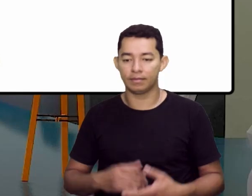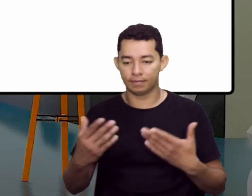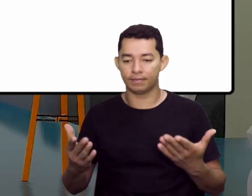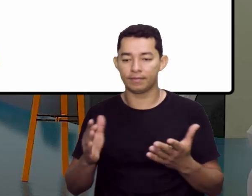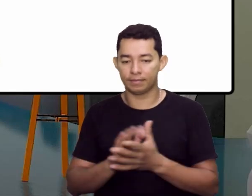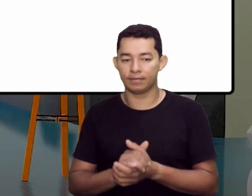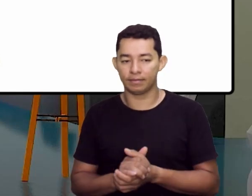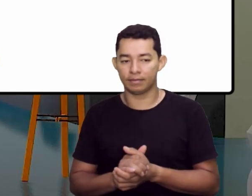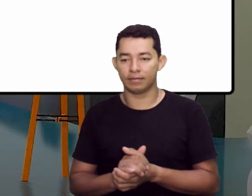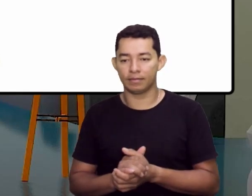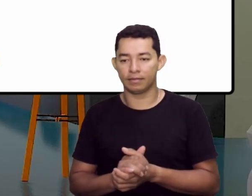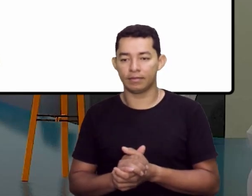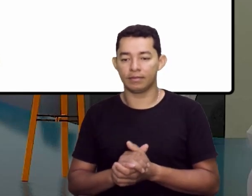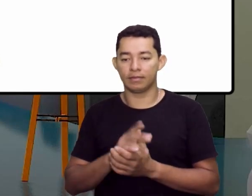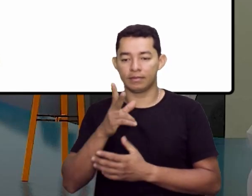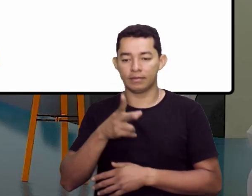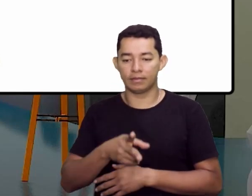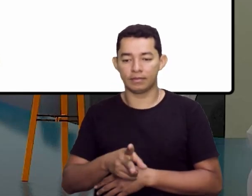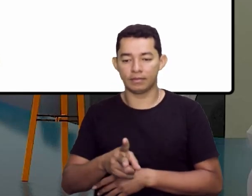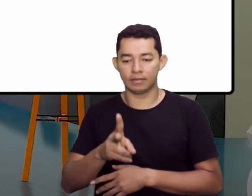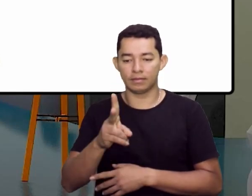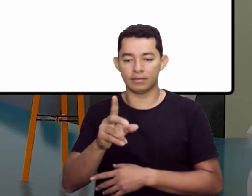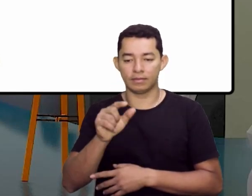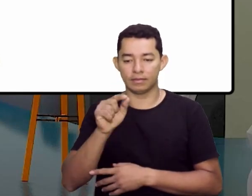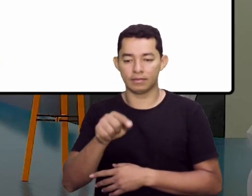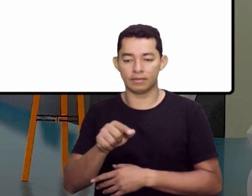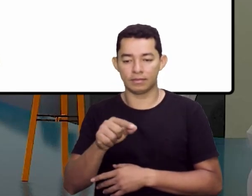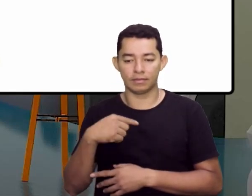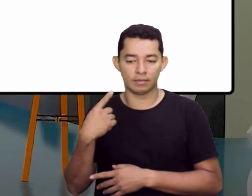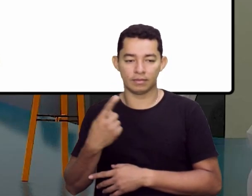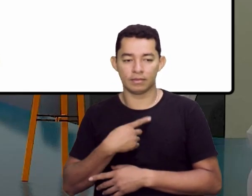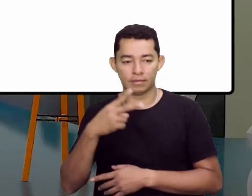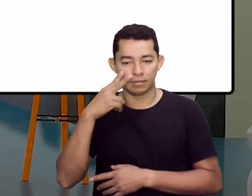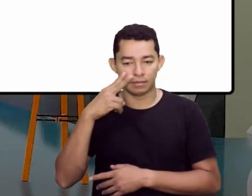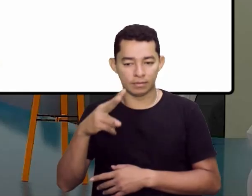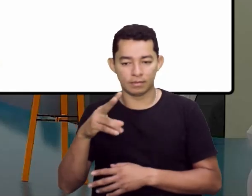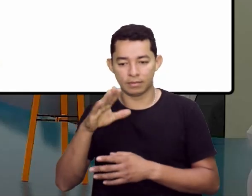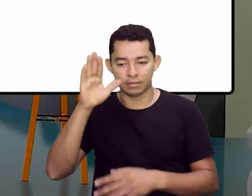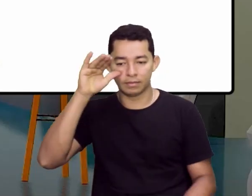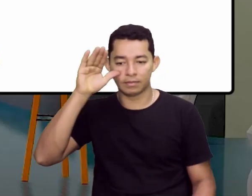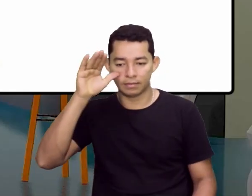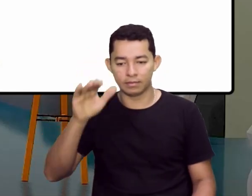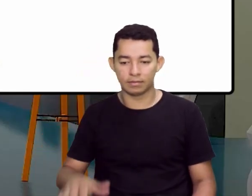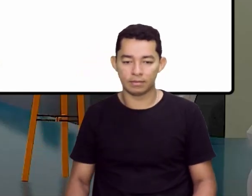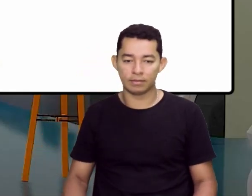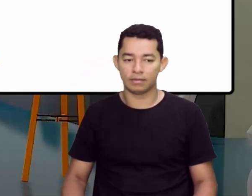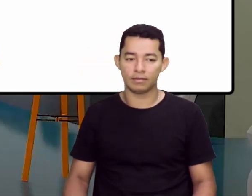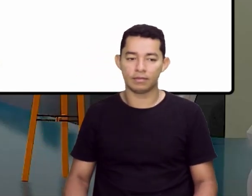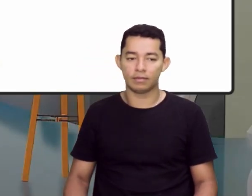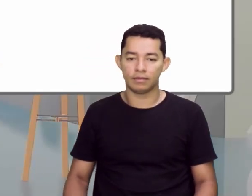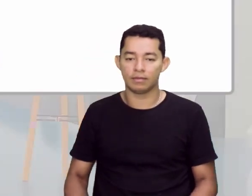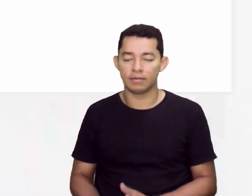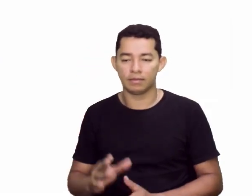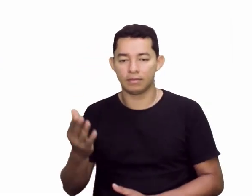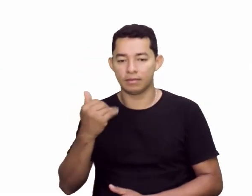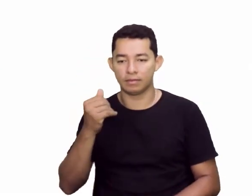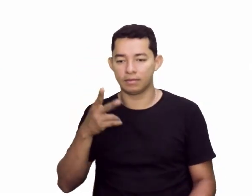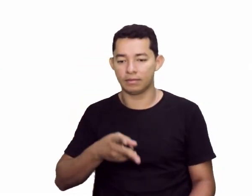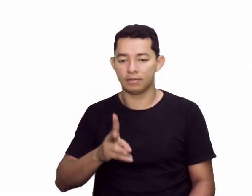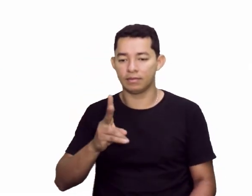Então, gente, continuando aqui, nós vamos ver aqui essa curiosidade. Me joga lá para a gente